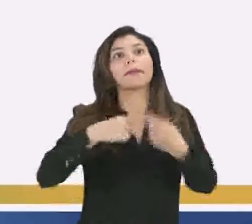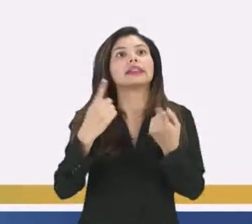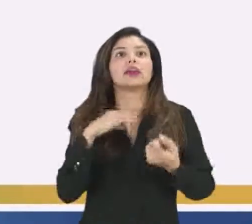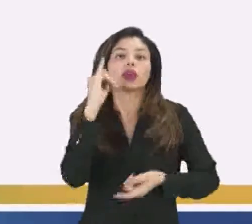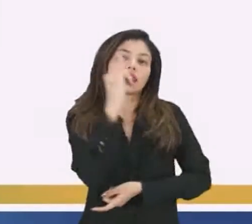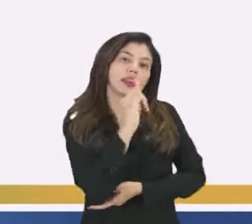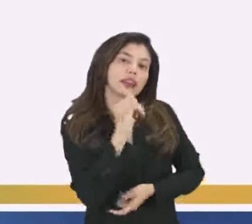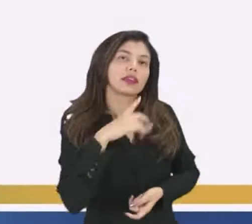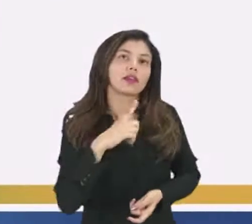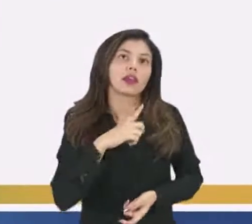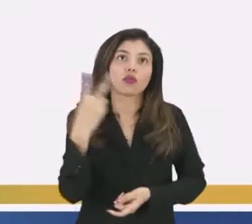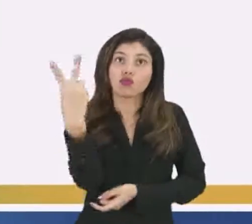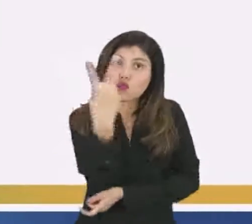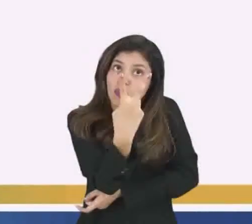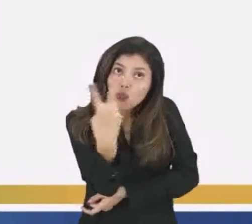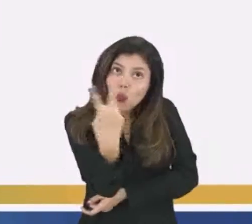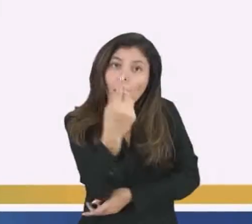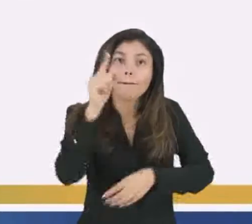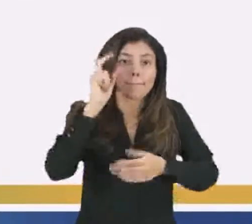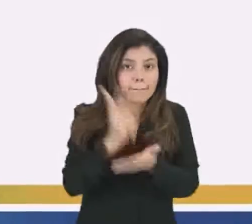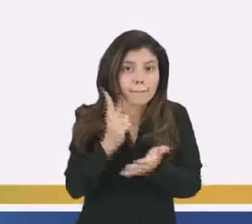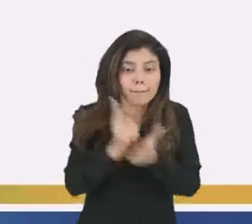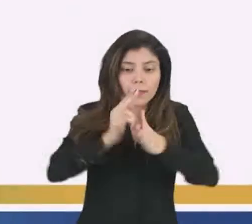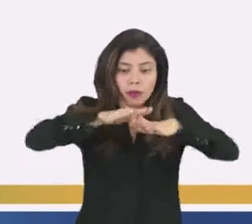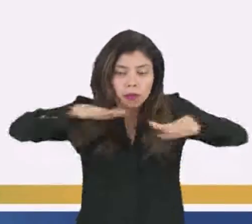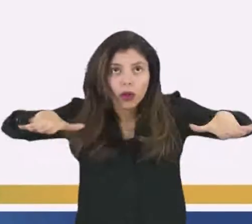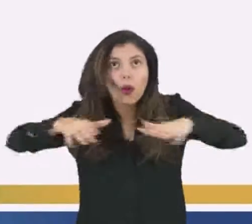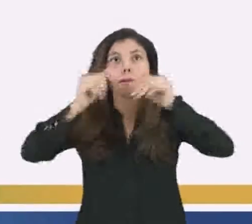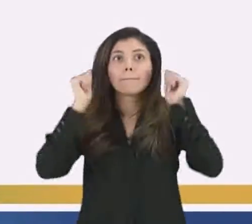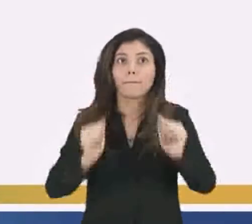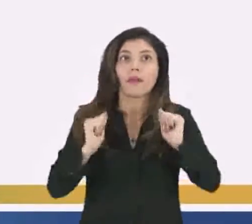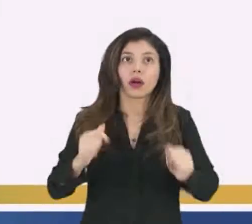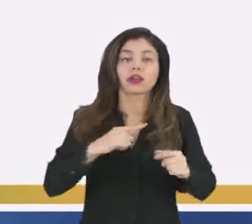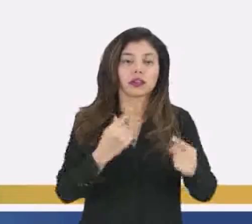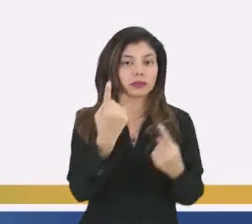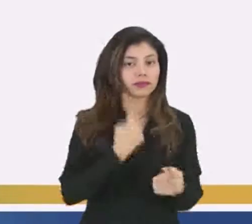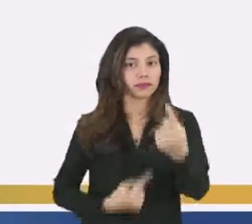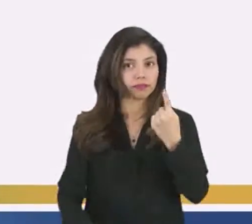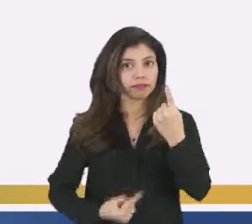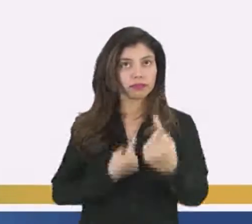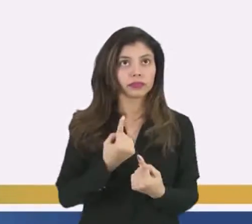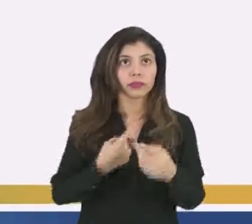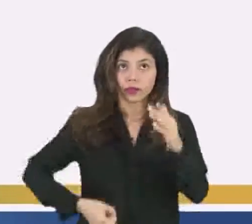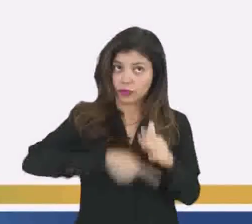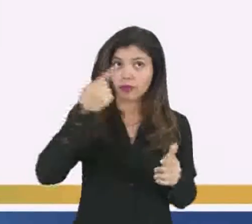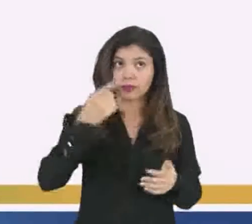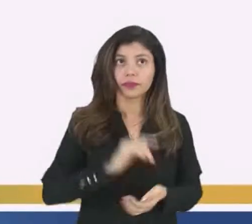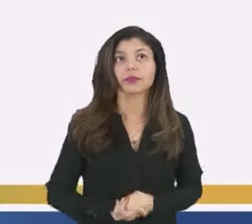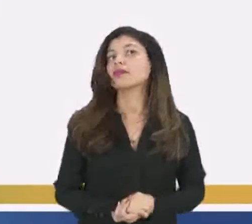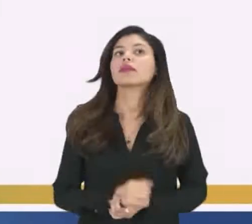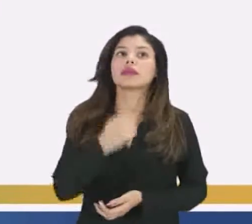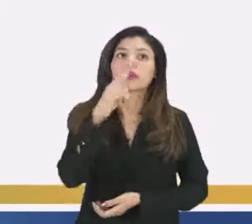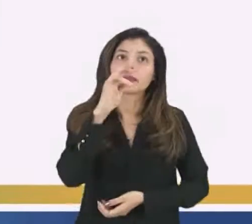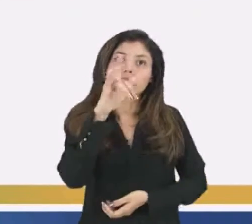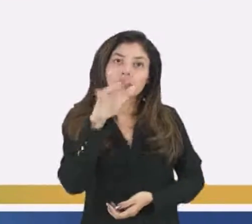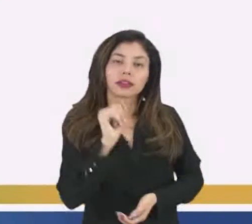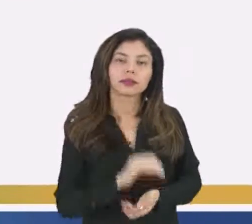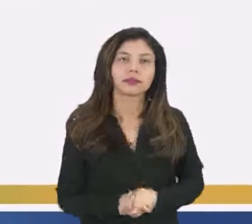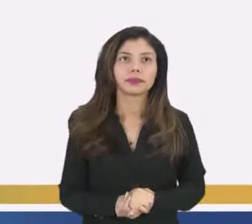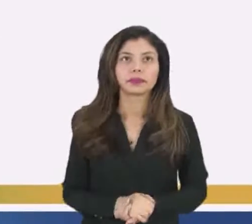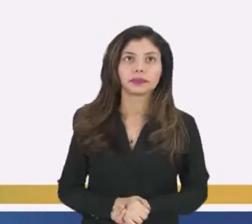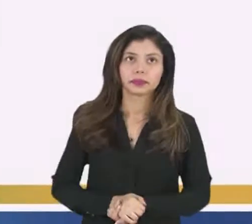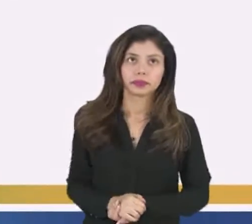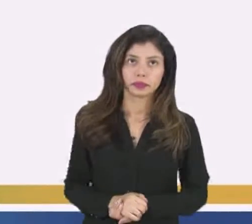tenho duas retas contidas no mesmo plano, elas podem interagir entre elas. Então, bora ver a primeira? Retas